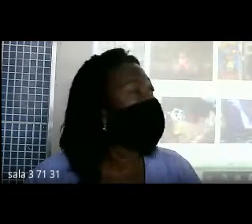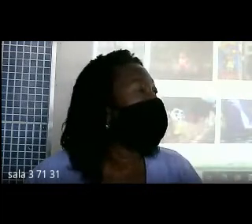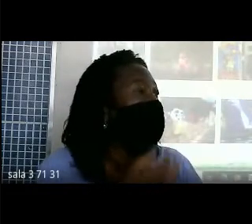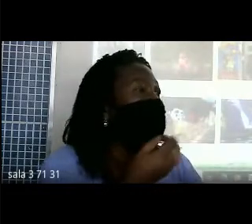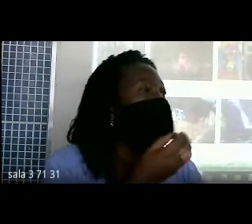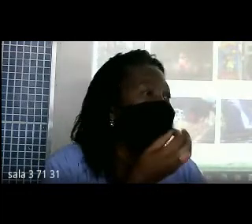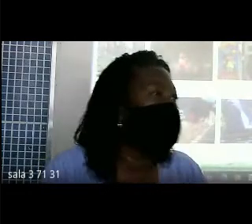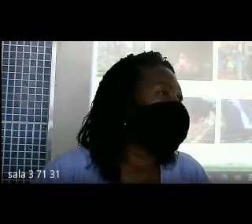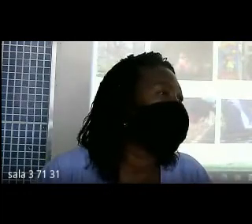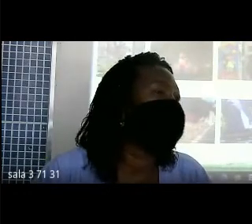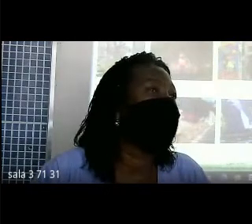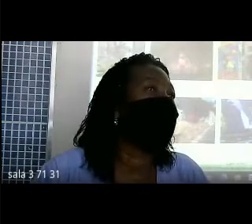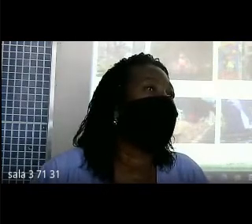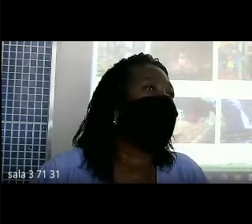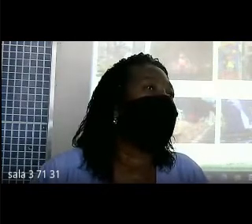acontece?